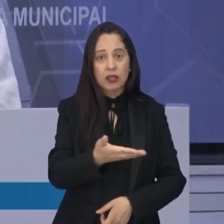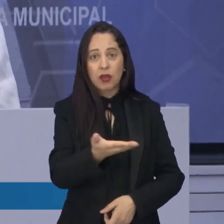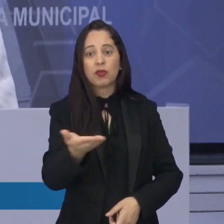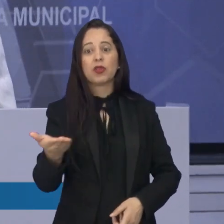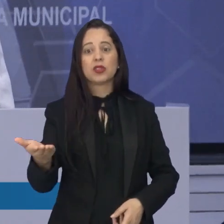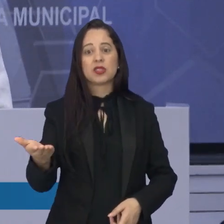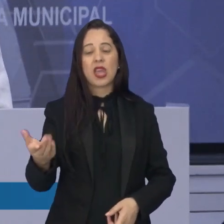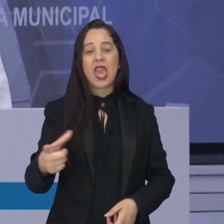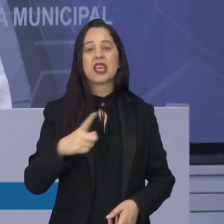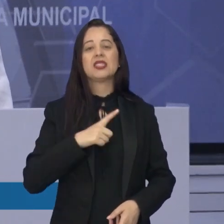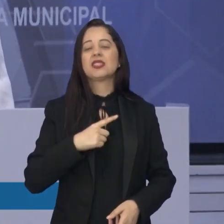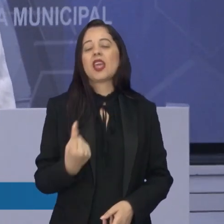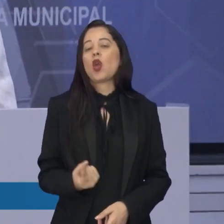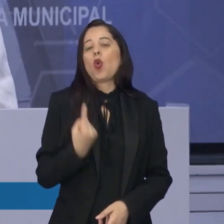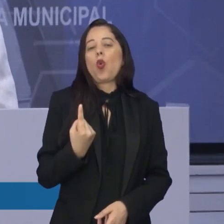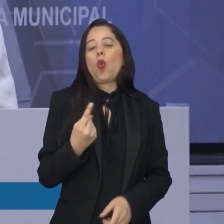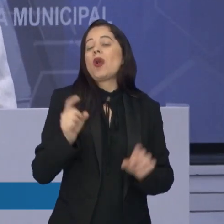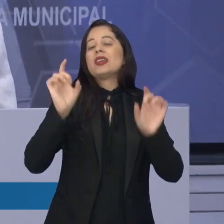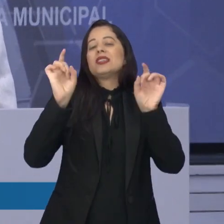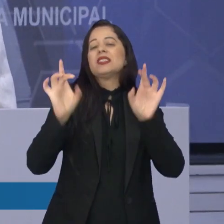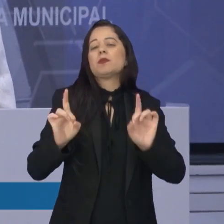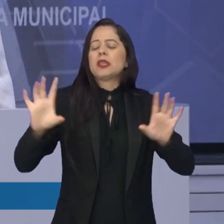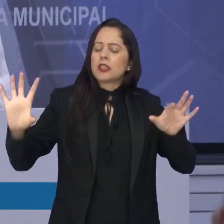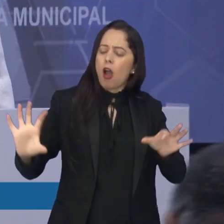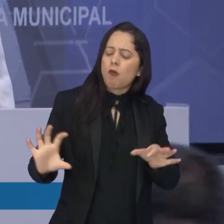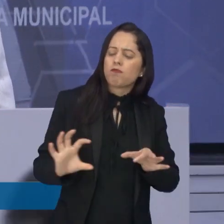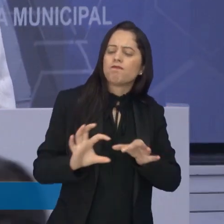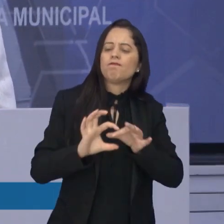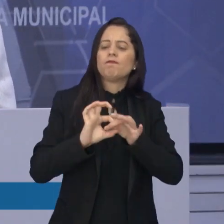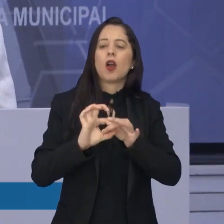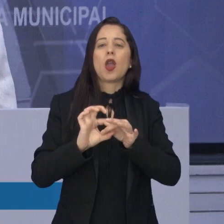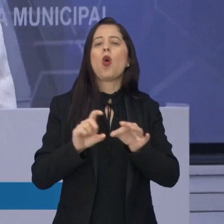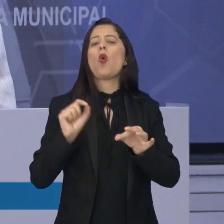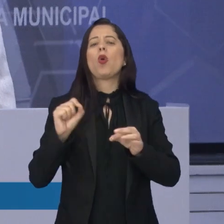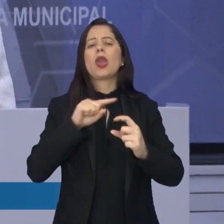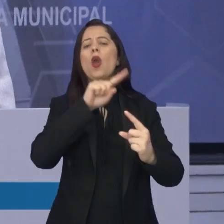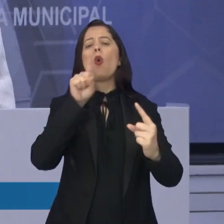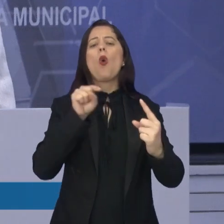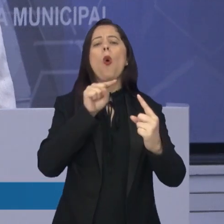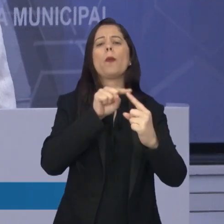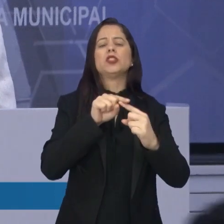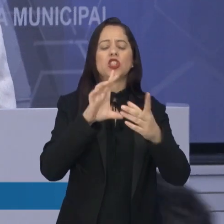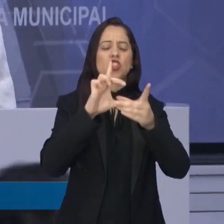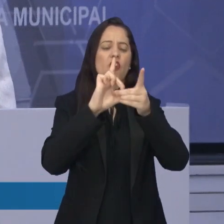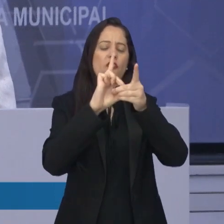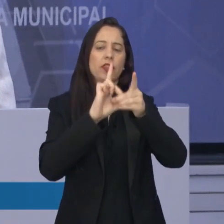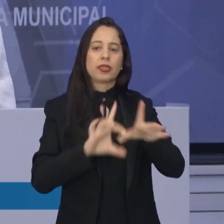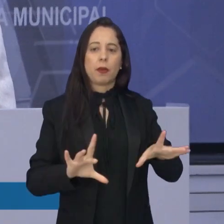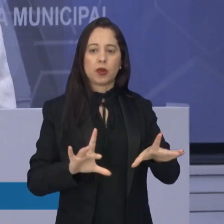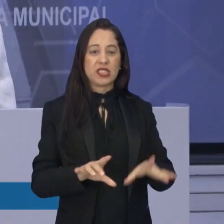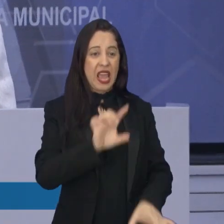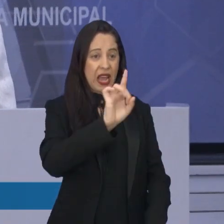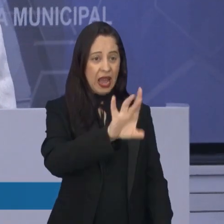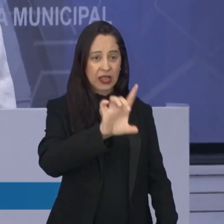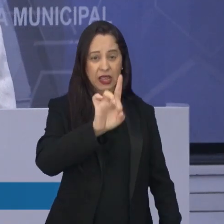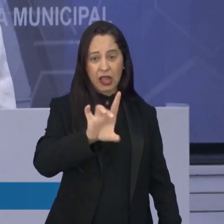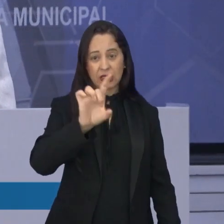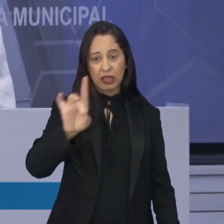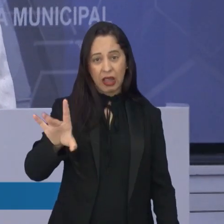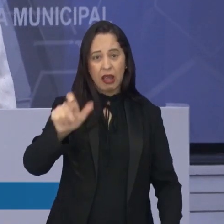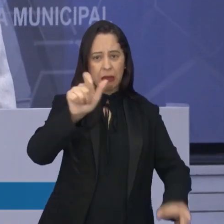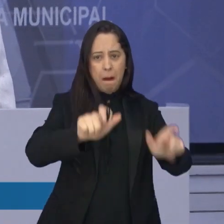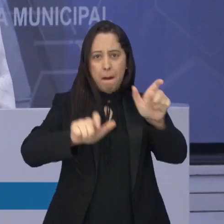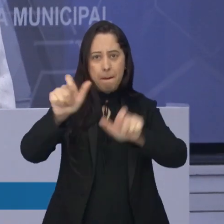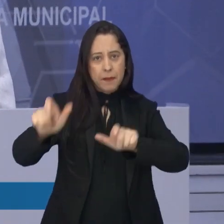que nos une. O fio que nos une é a convicção da democracia. Então, cada um de nós que estamos aqui,